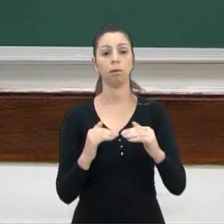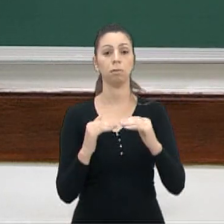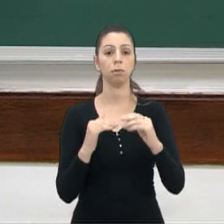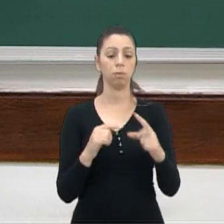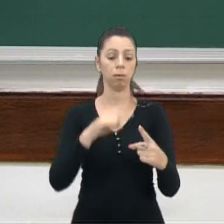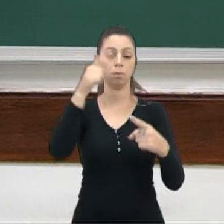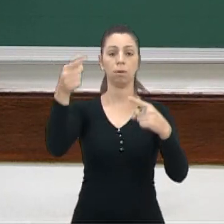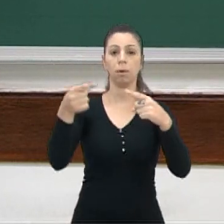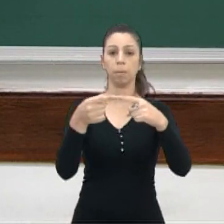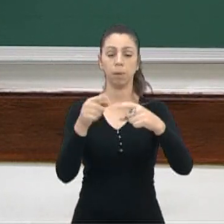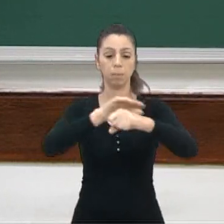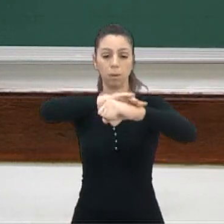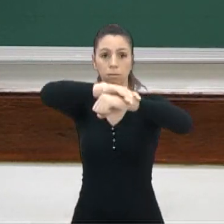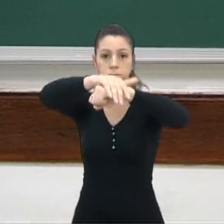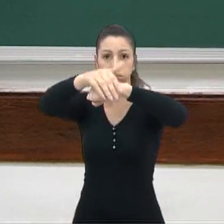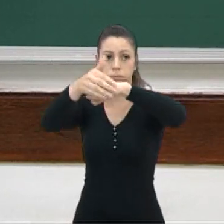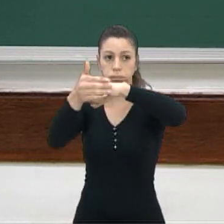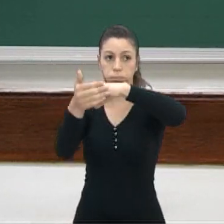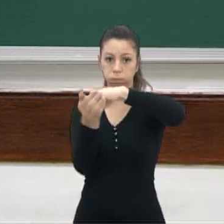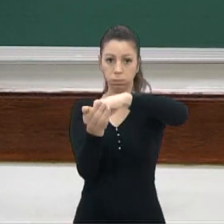Primeira, crosta terrestre,